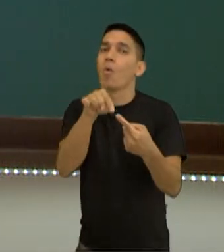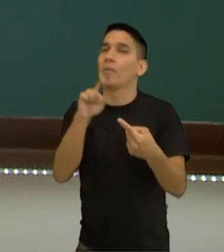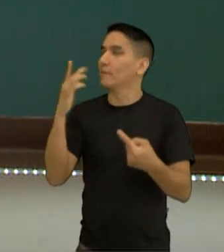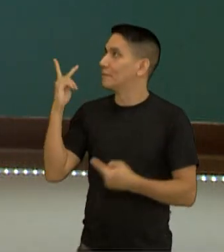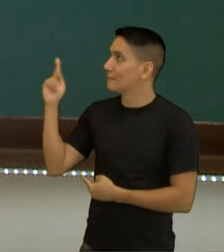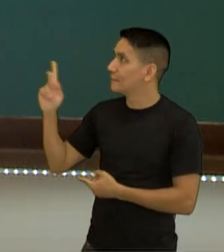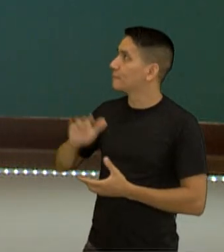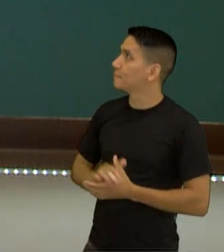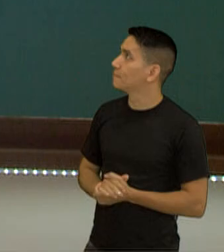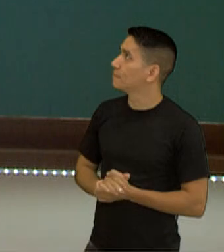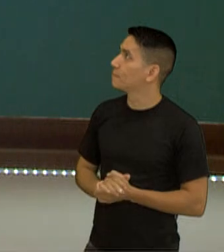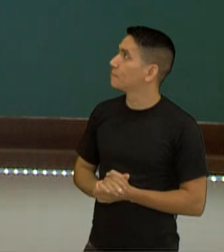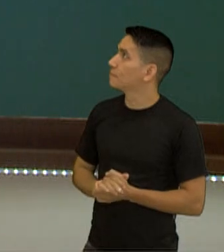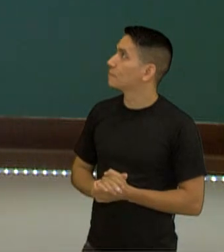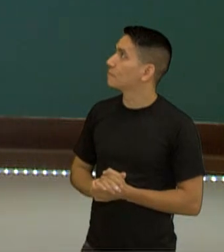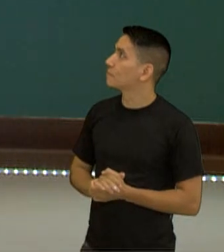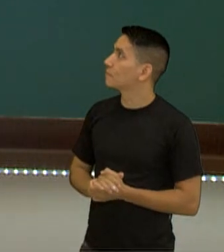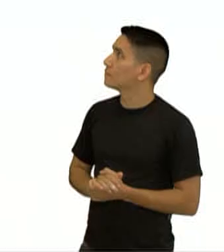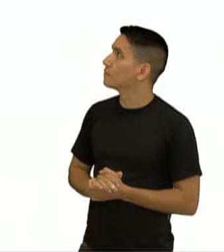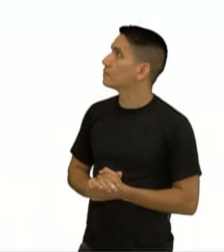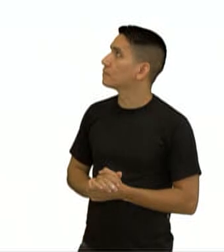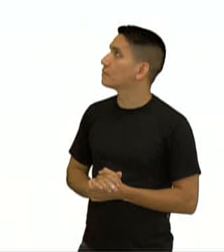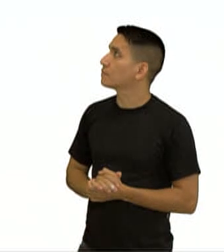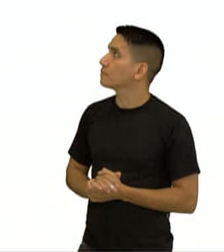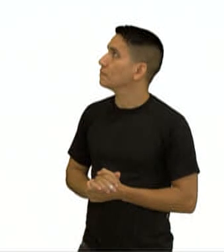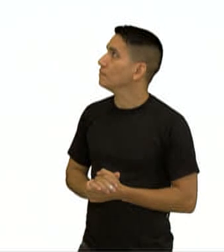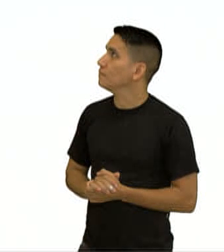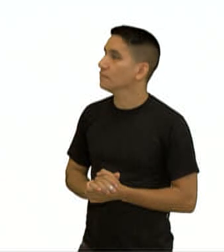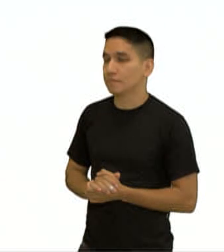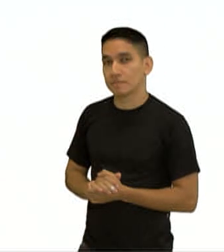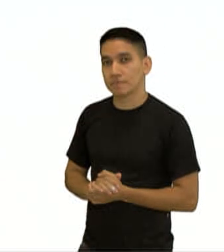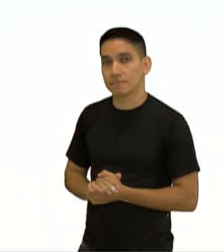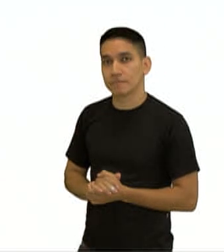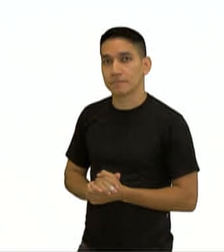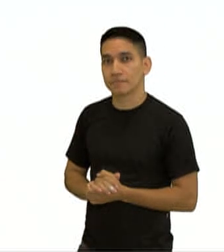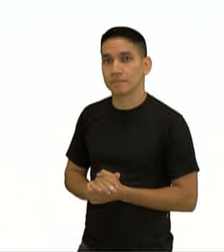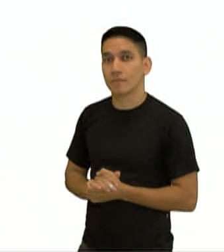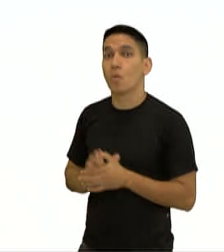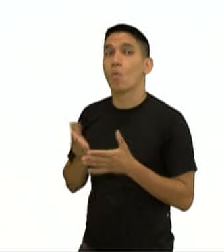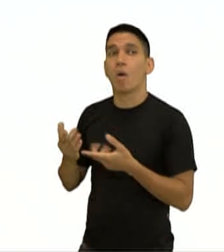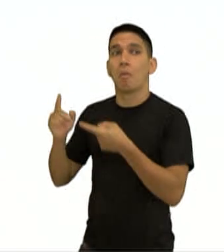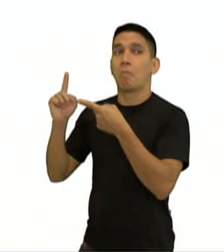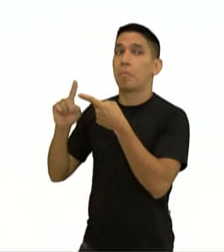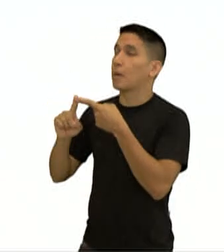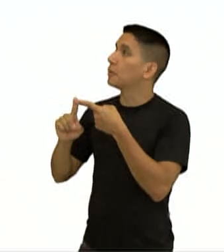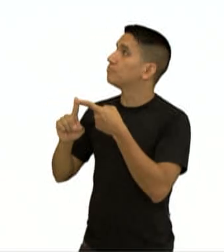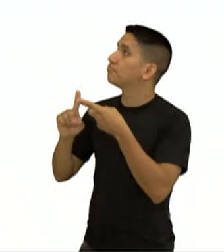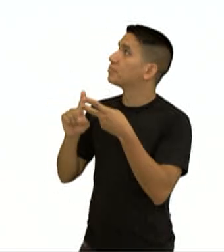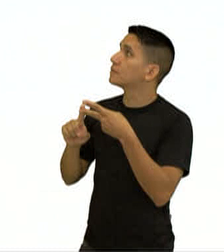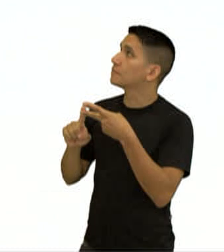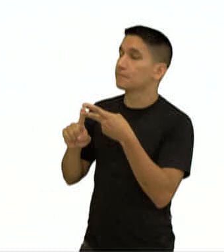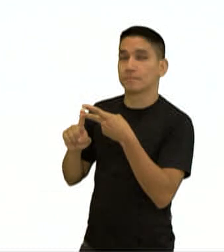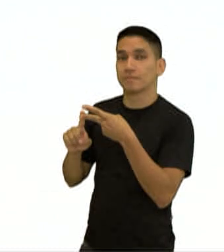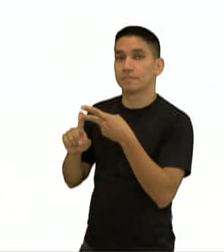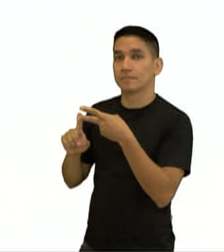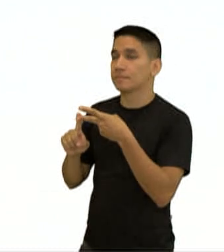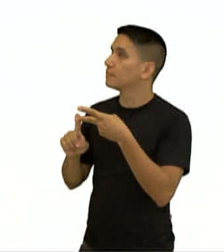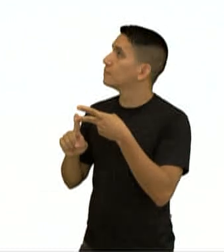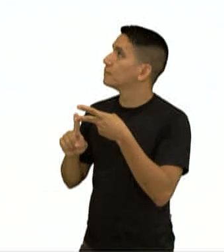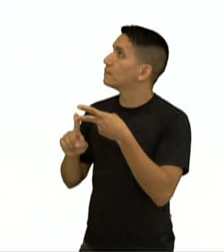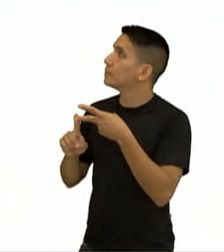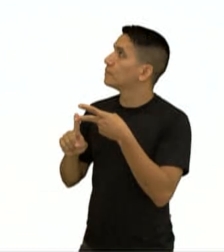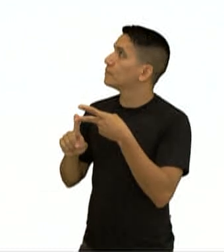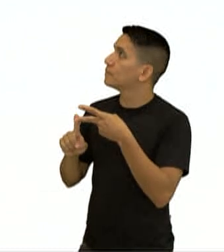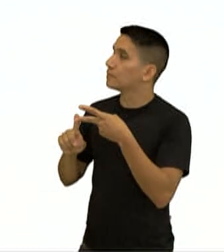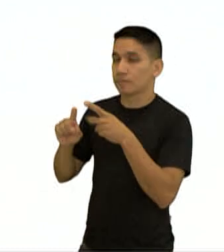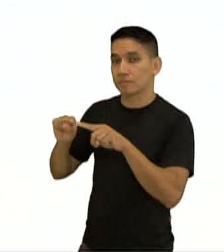to describe actions that always happen, permanent events, or to express a current